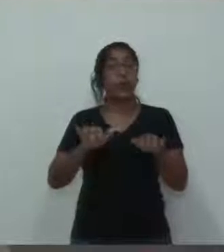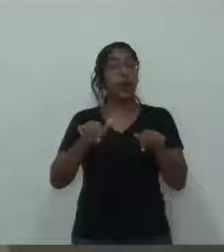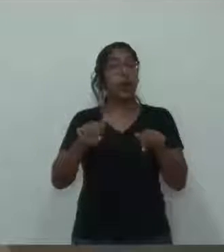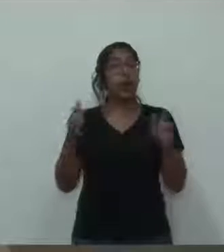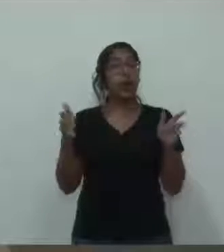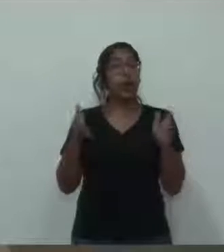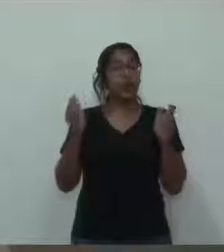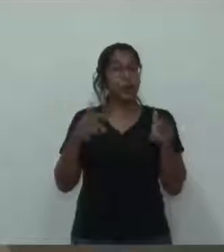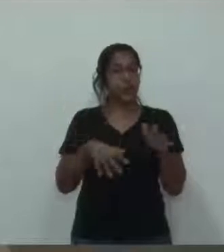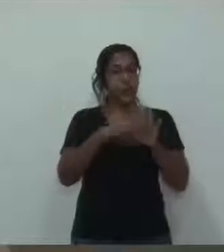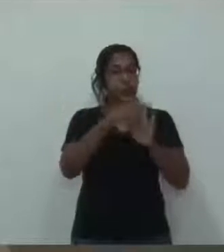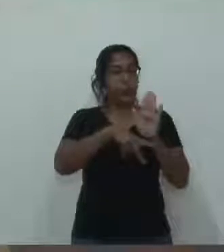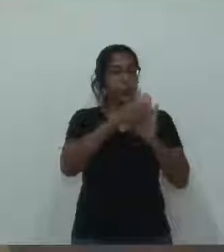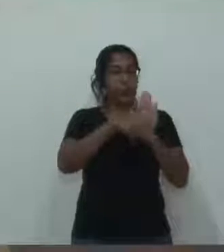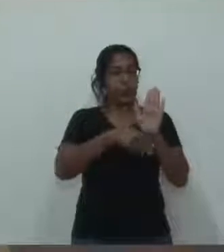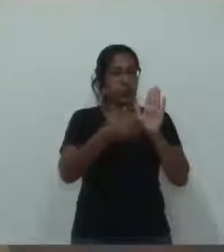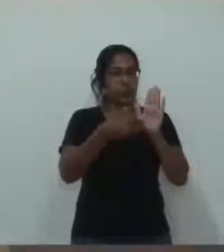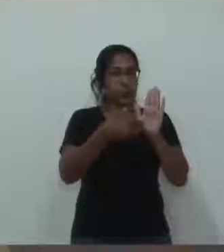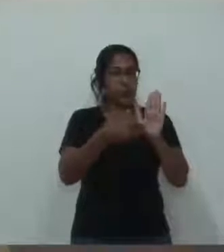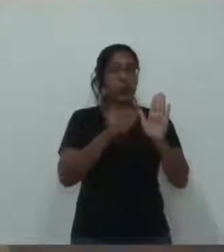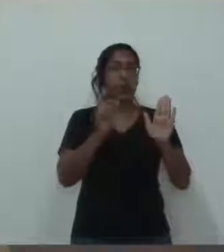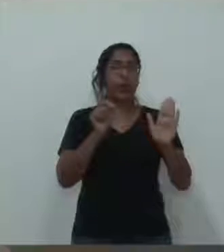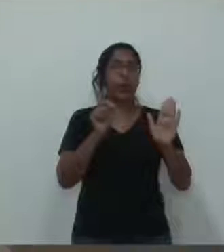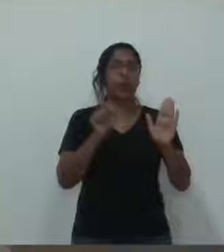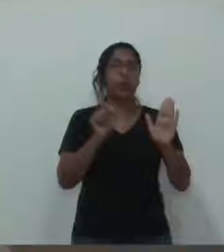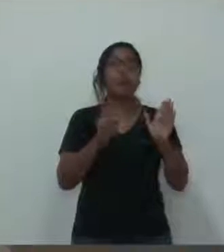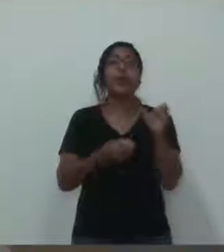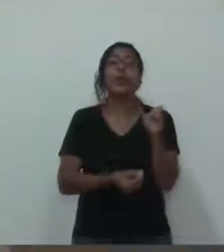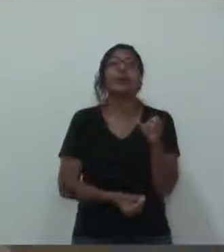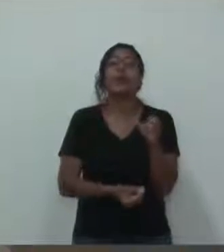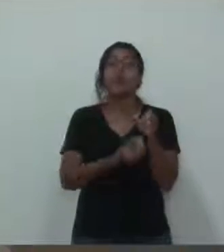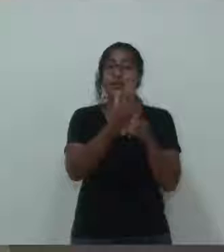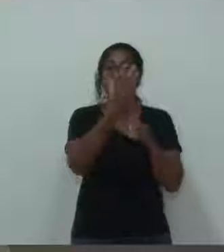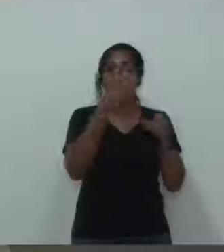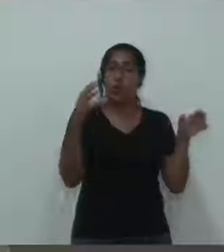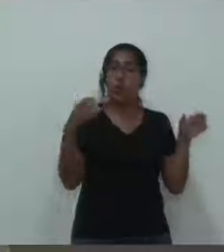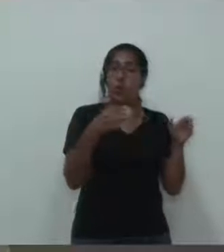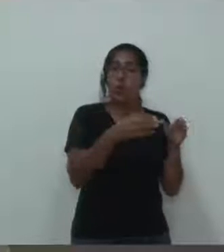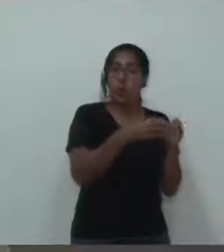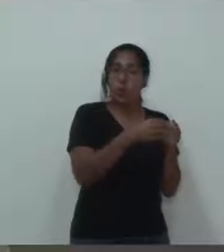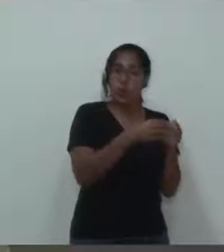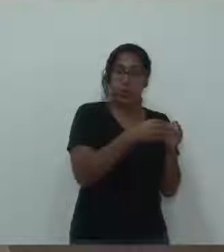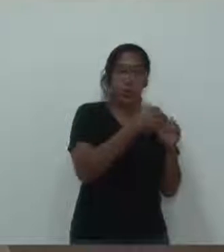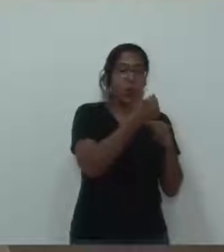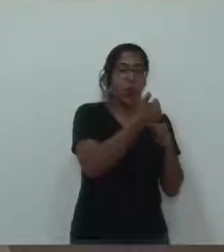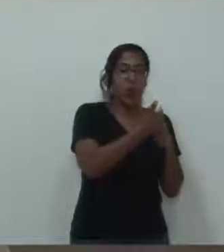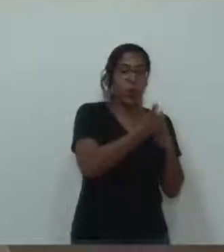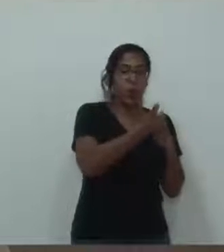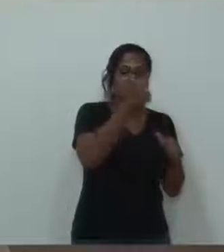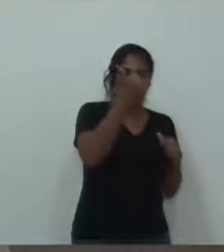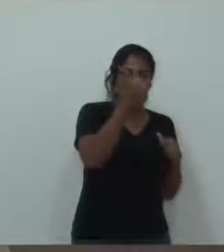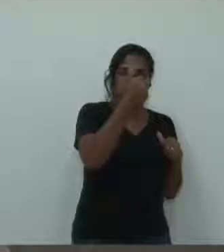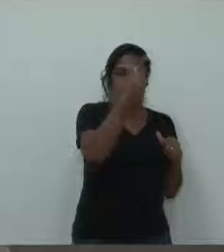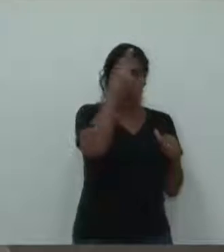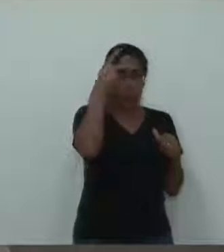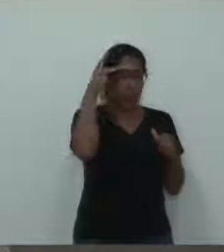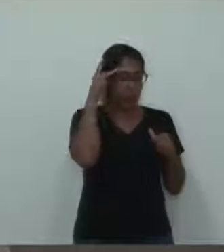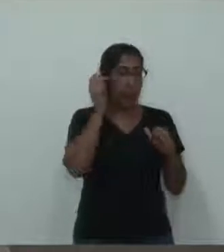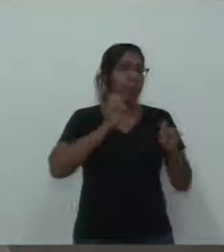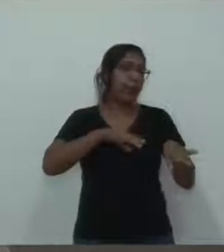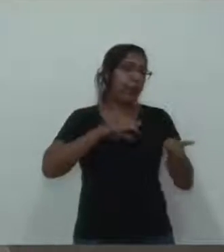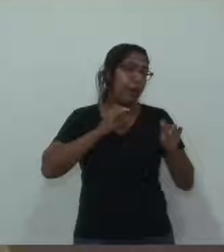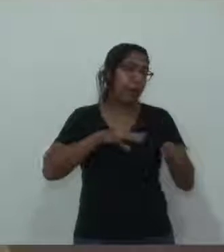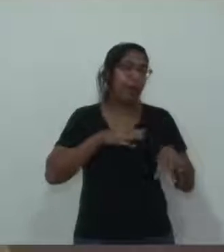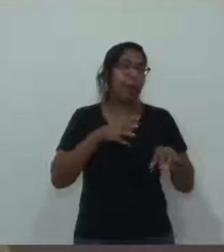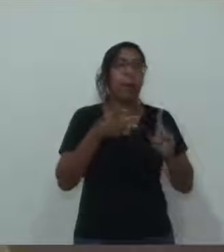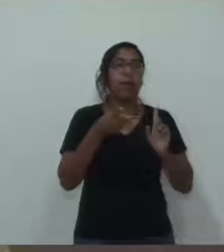que existe no projeto essa propositura da criação de uma comissão representadas por técnico municipal, Associação